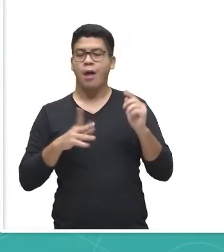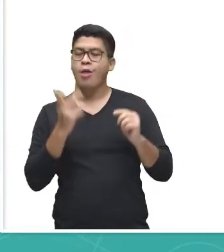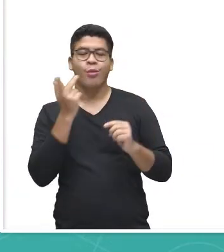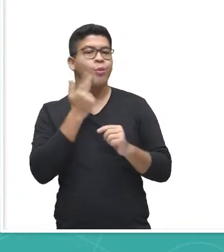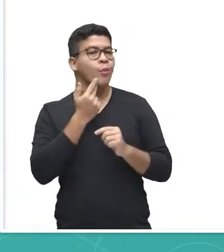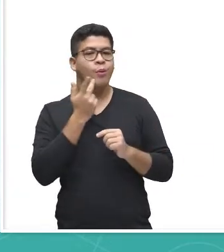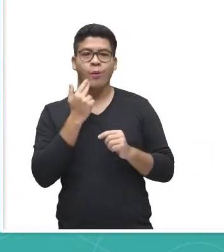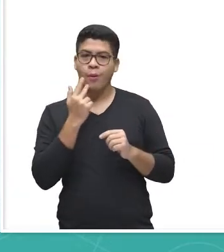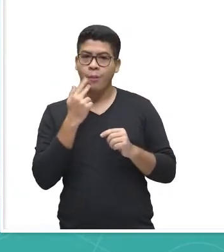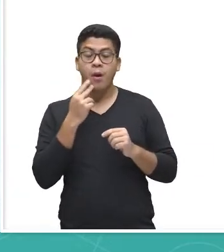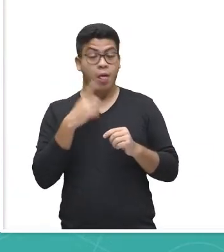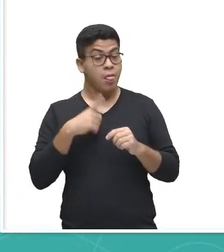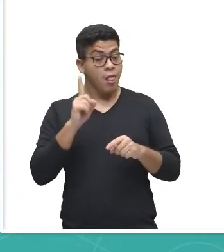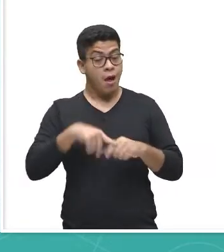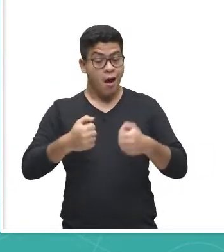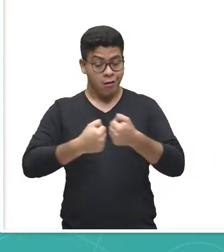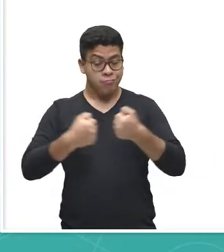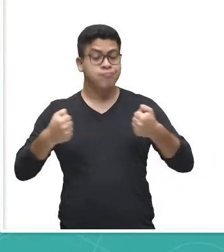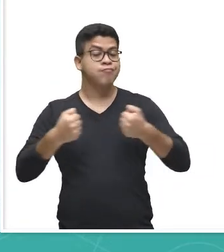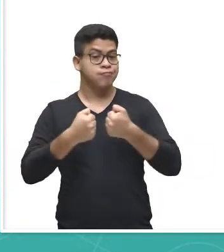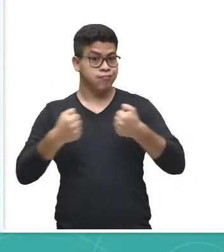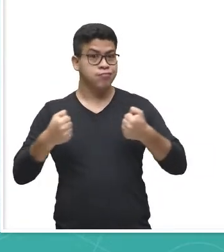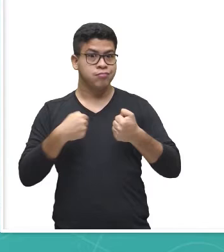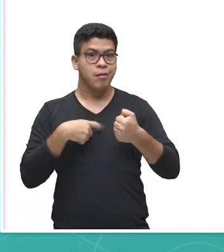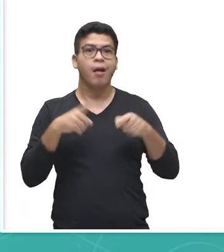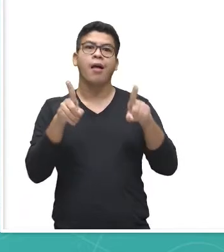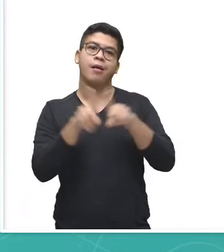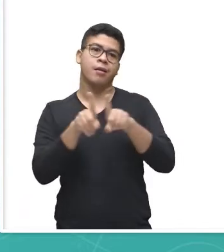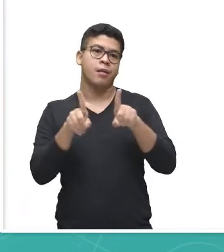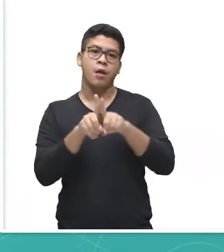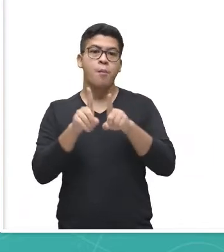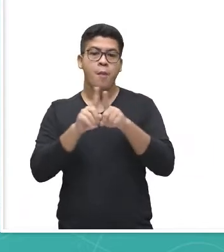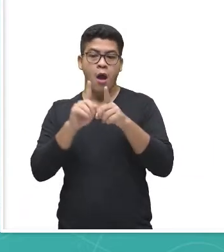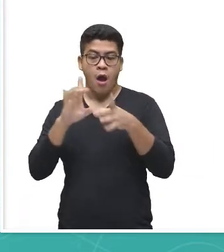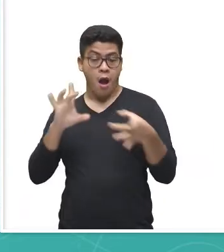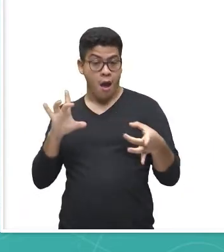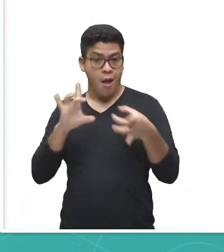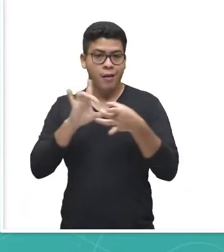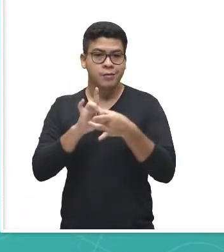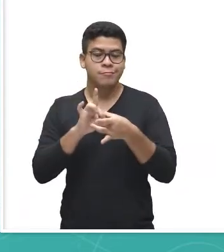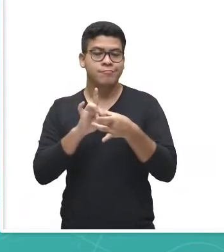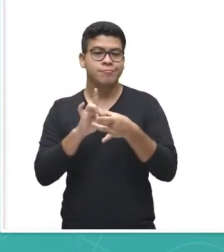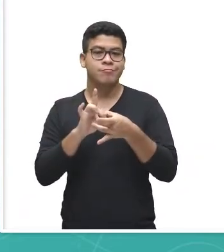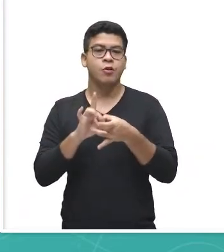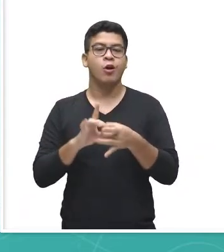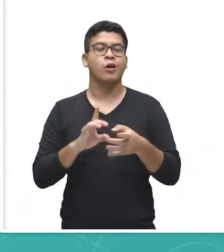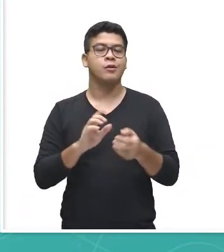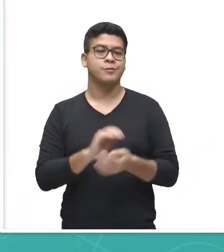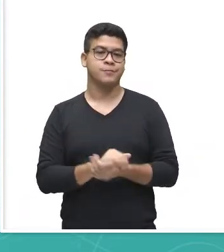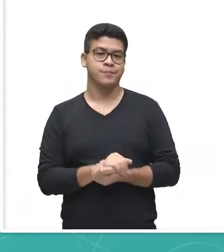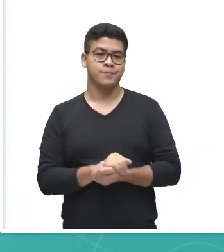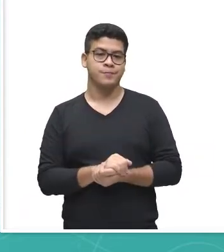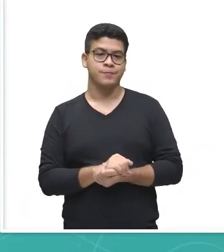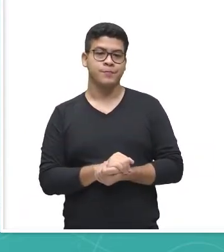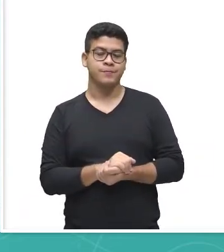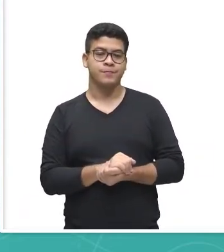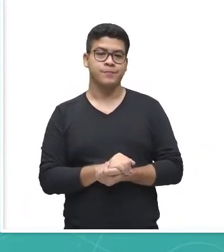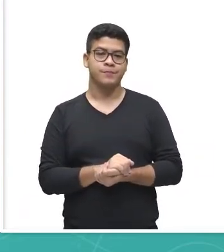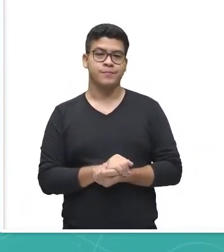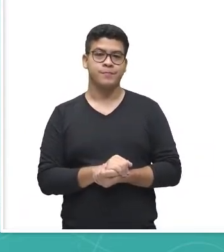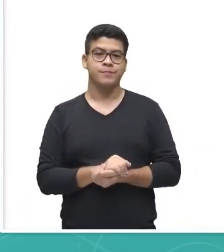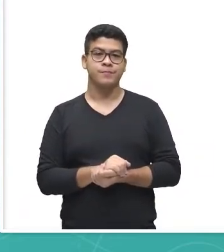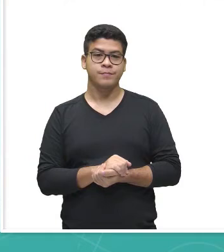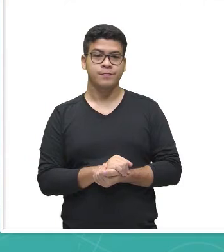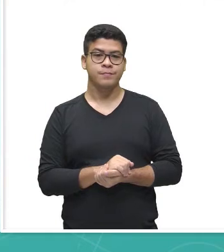ó, a elasticidade, compressibilidade quando você pressiona o ar ali dentro e quando solta, que o ar volta ao seu volume